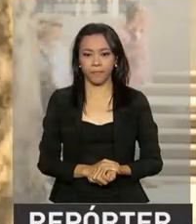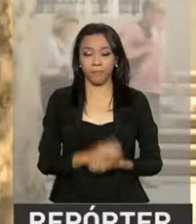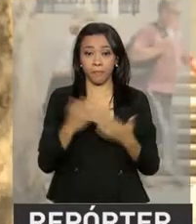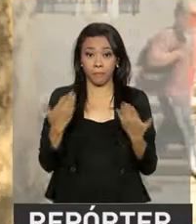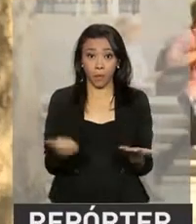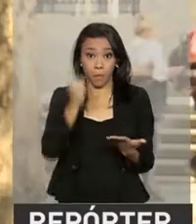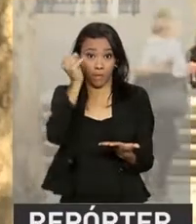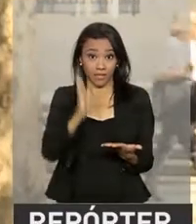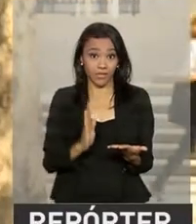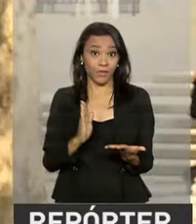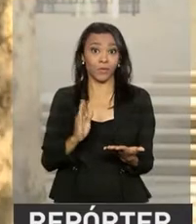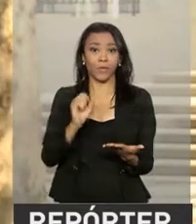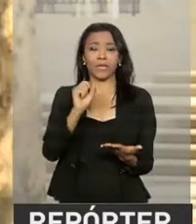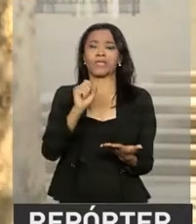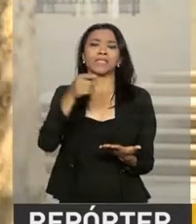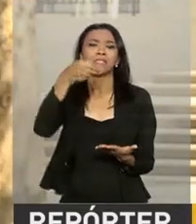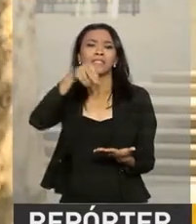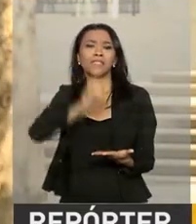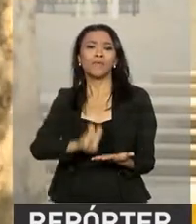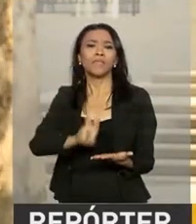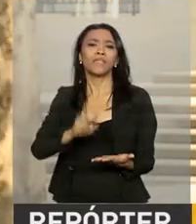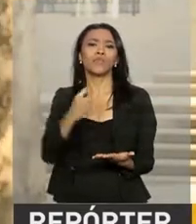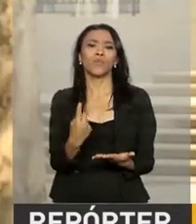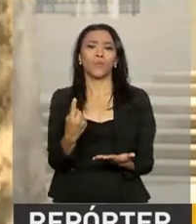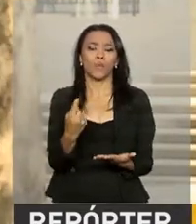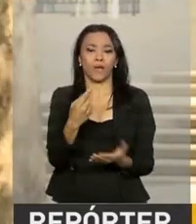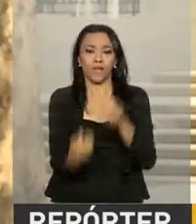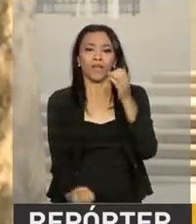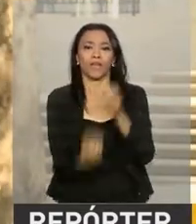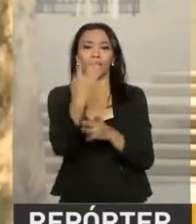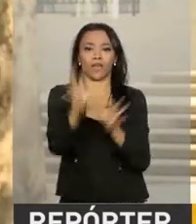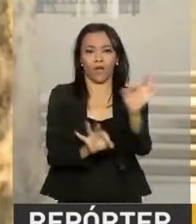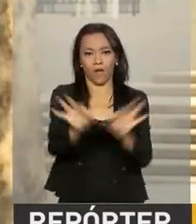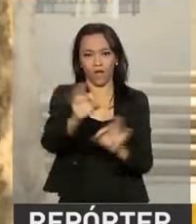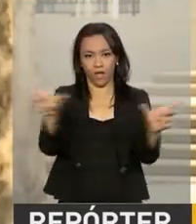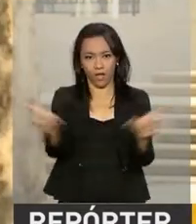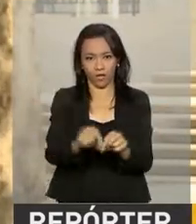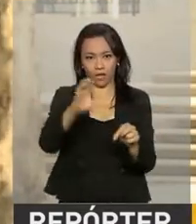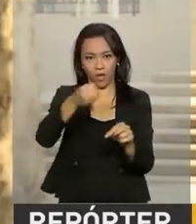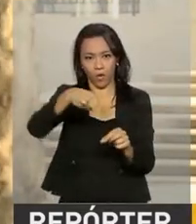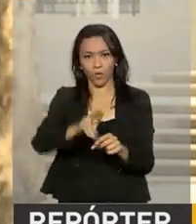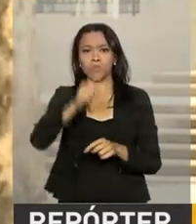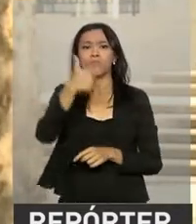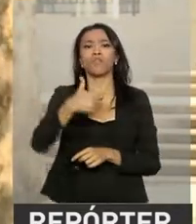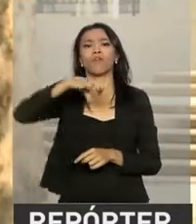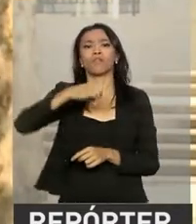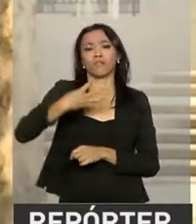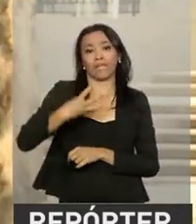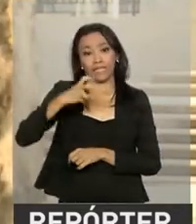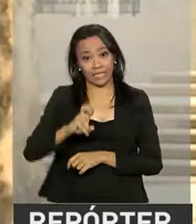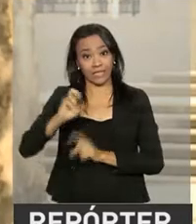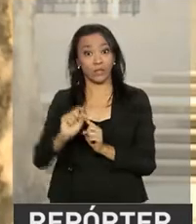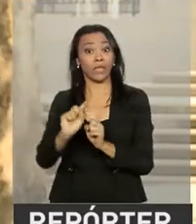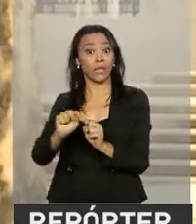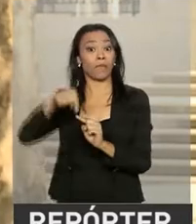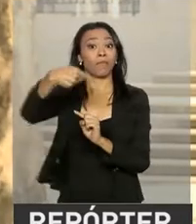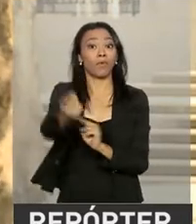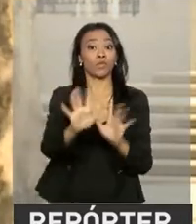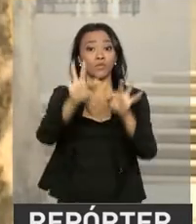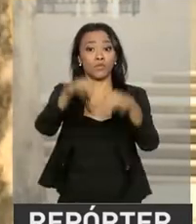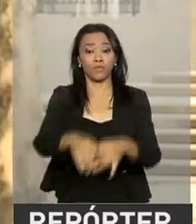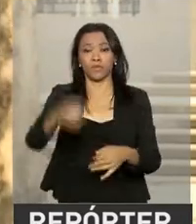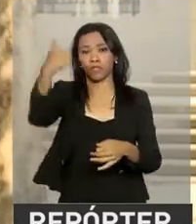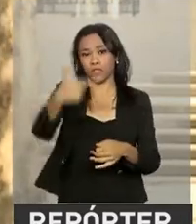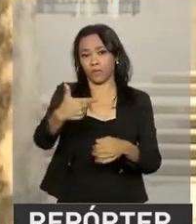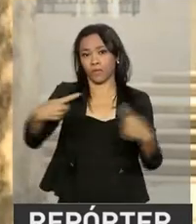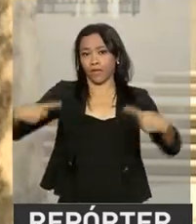O Brasil é um dos 51 membros fundadores da Organização das Nações Unidas em 1945, logo depois do fim da